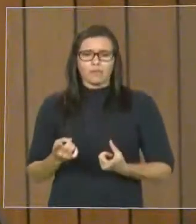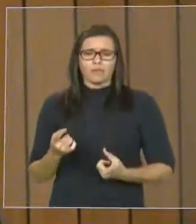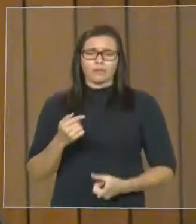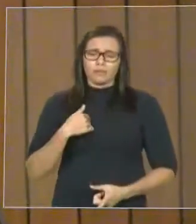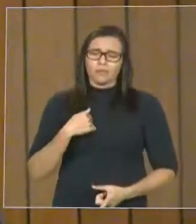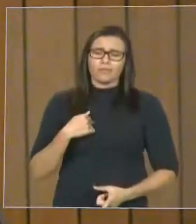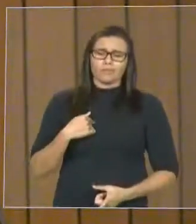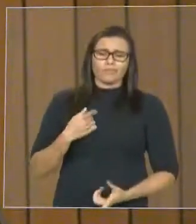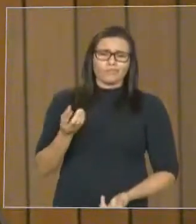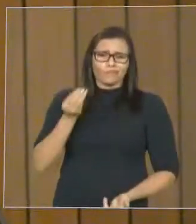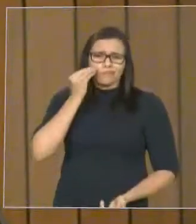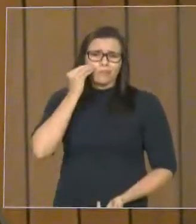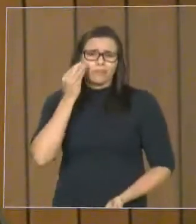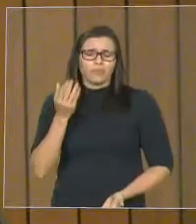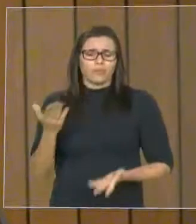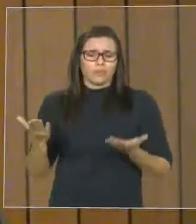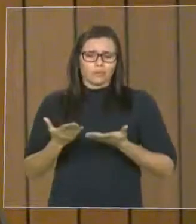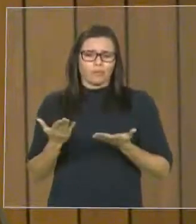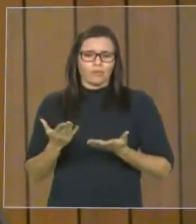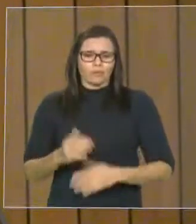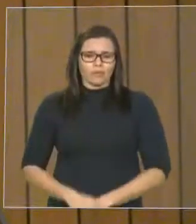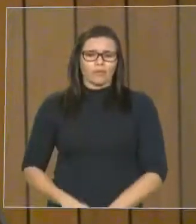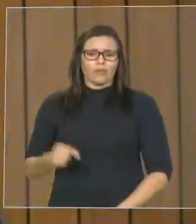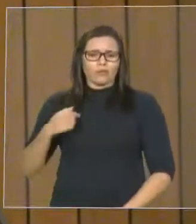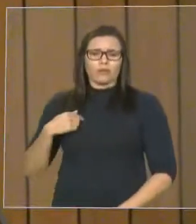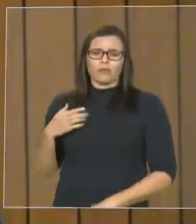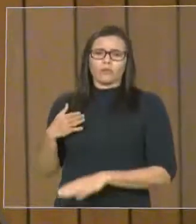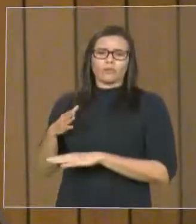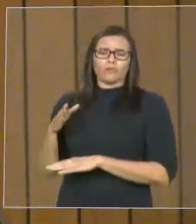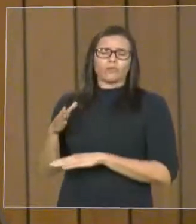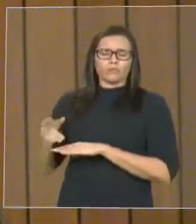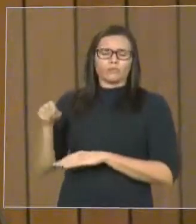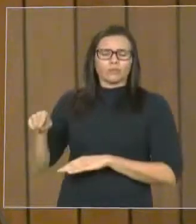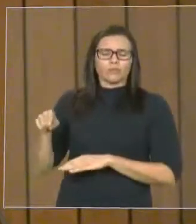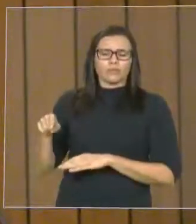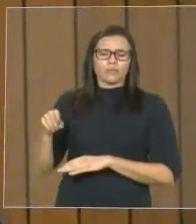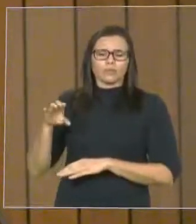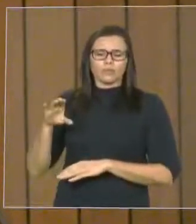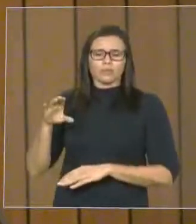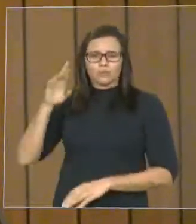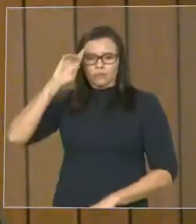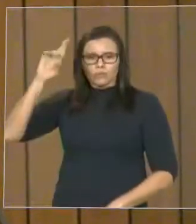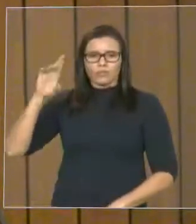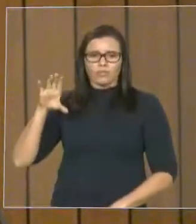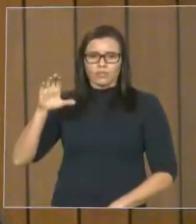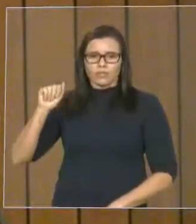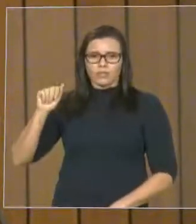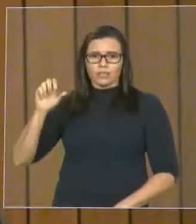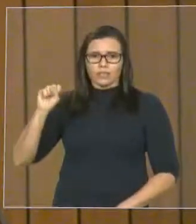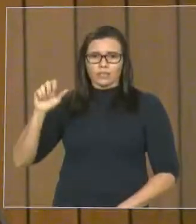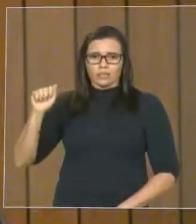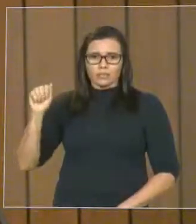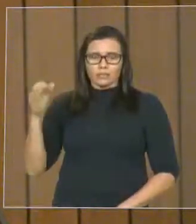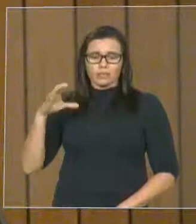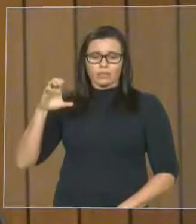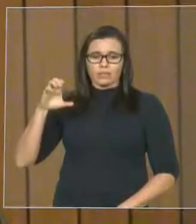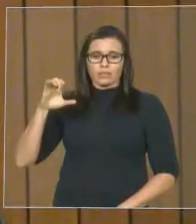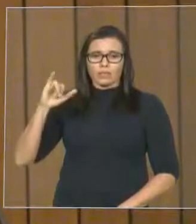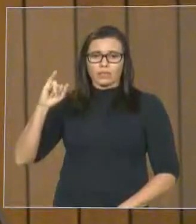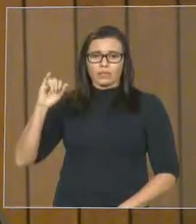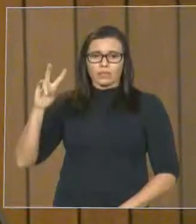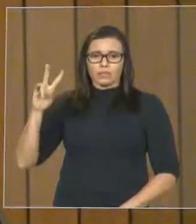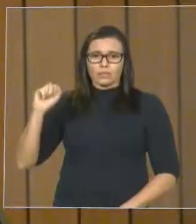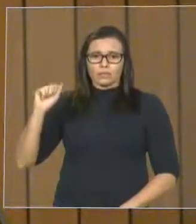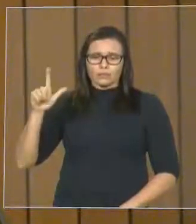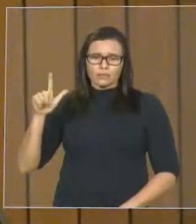Marcelo Tavares, chefe da Casa Civil, inclusive pediu que transmitisse os parabéns dele, é quem viria representar o governador, mas por um problema de agenda também não